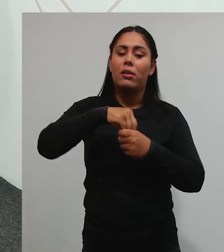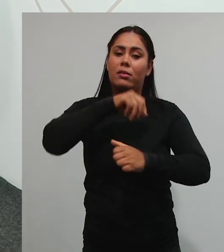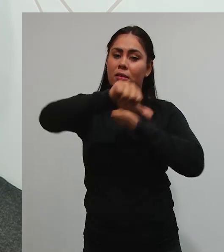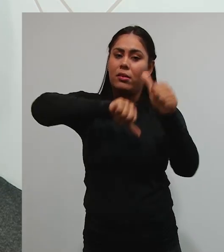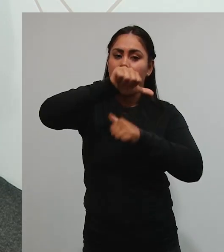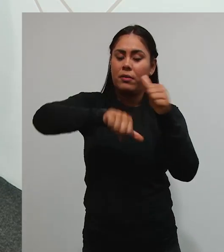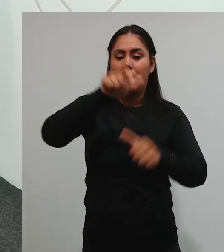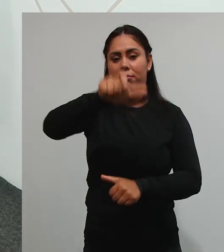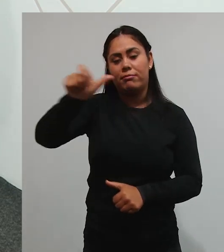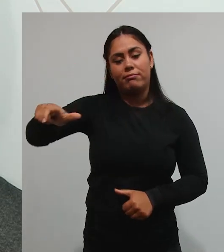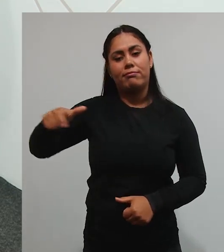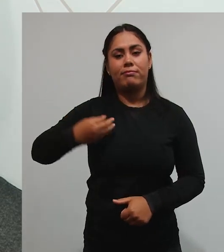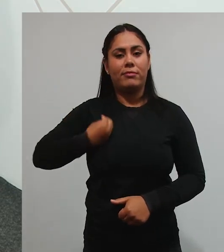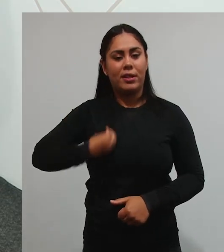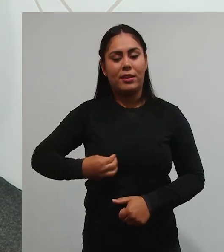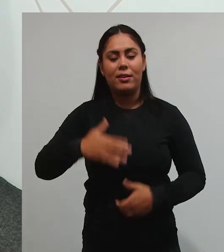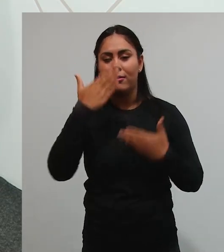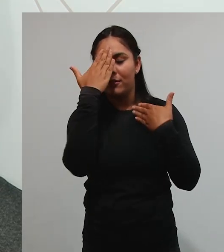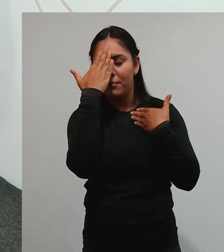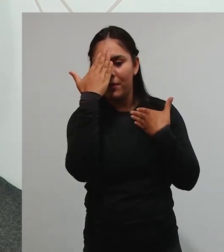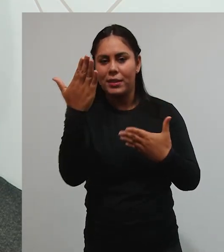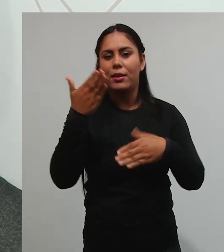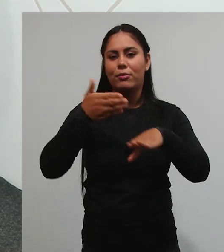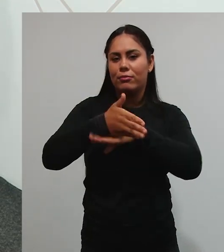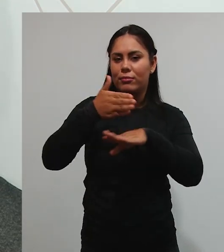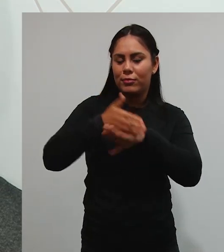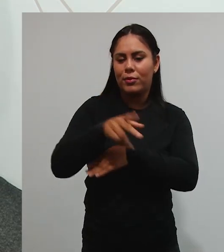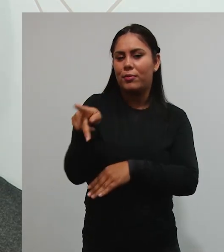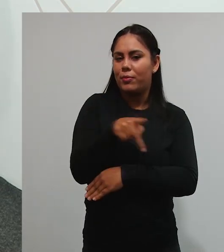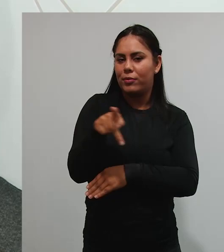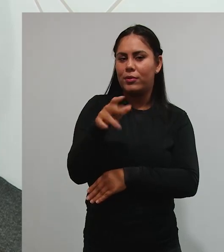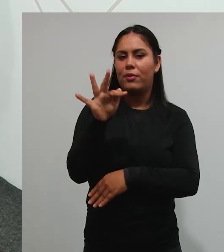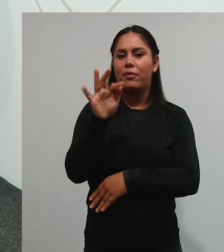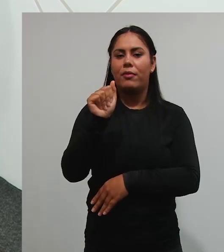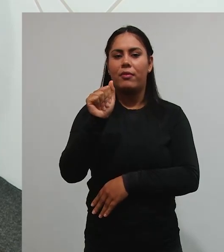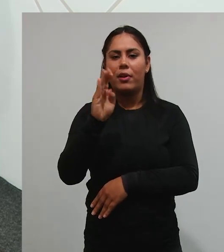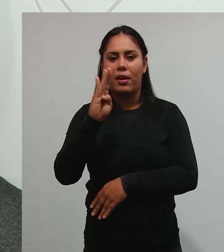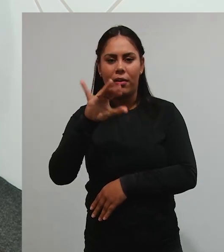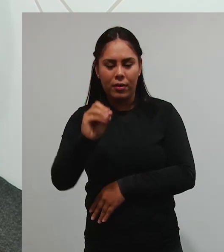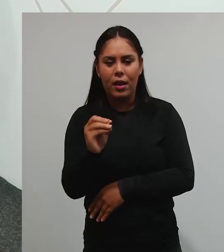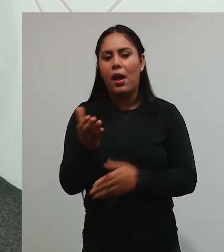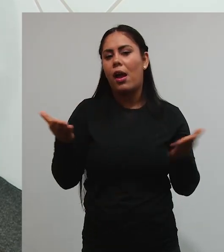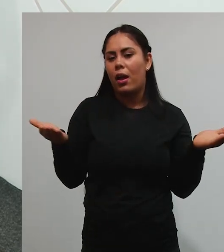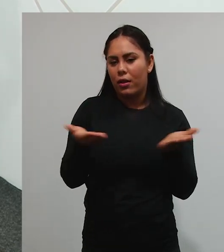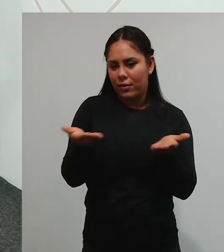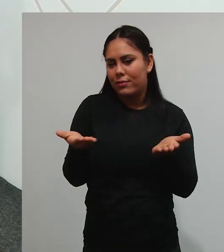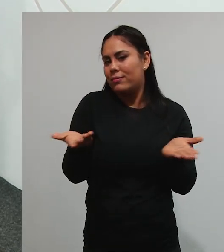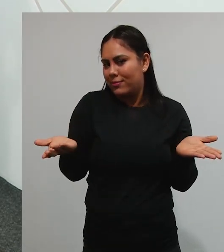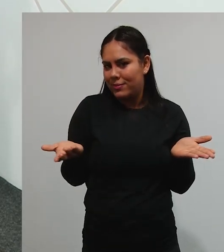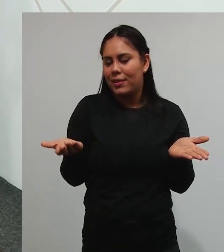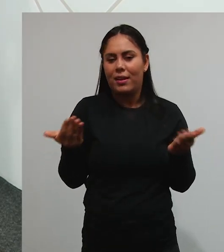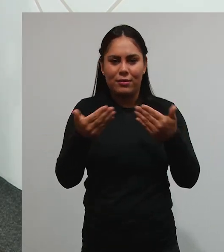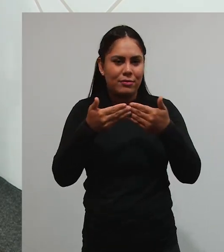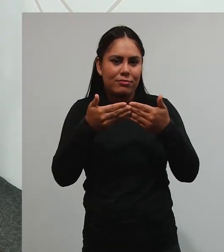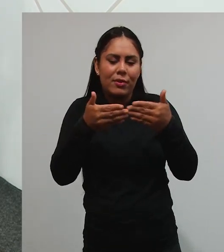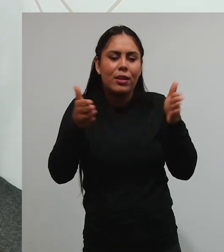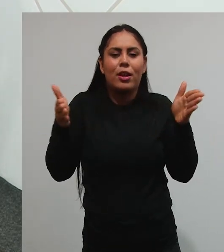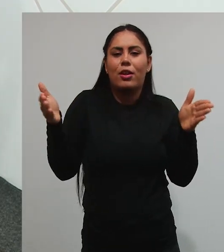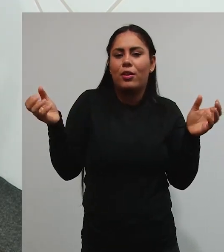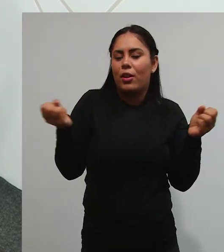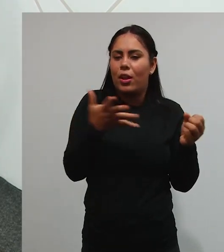parte da educação transformar realidades. Muito obrigada pela sua participação, professor Fábio. A gente